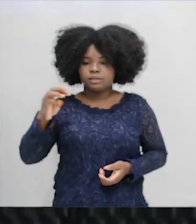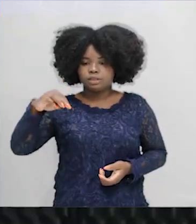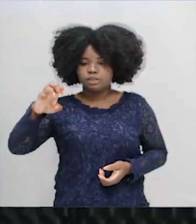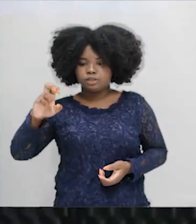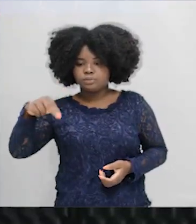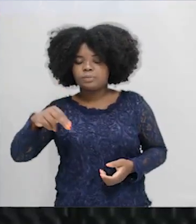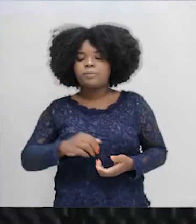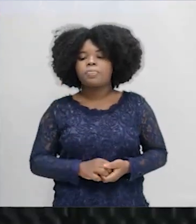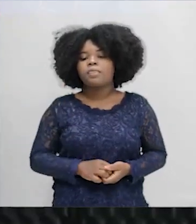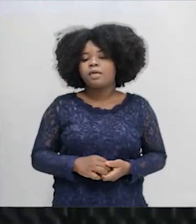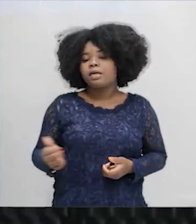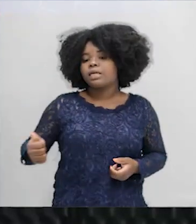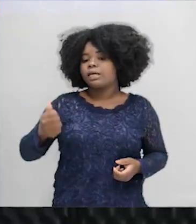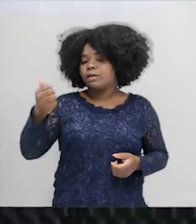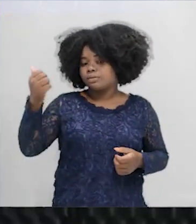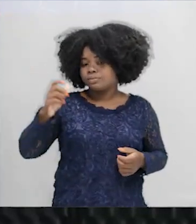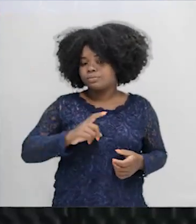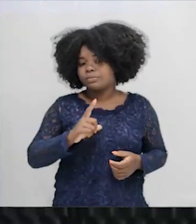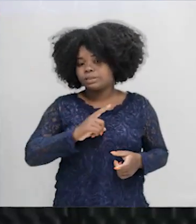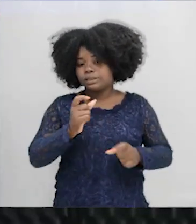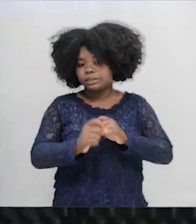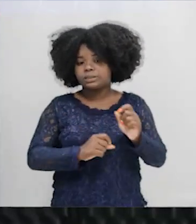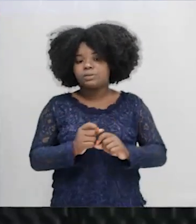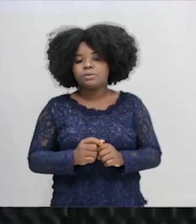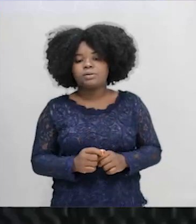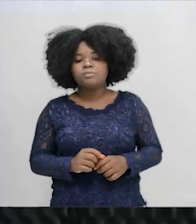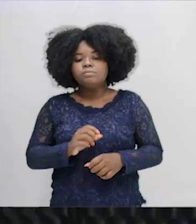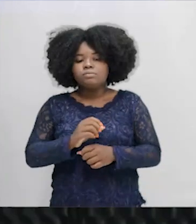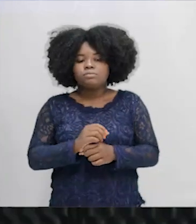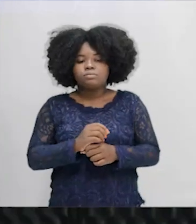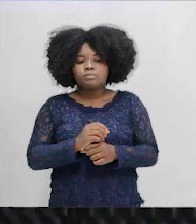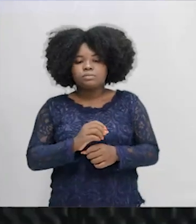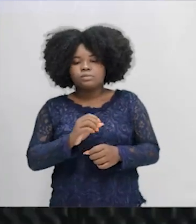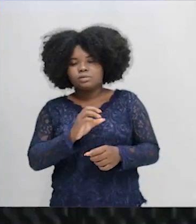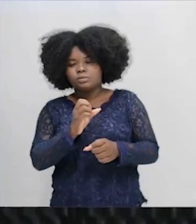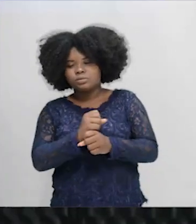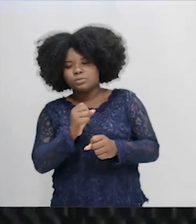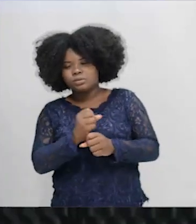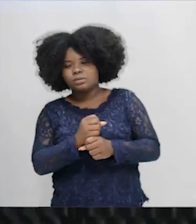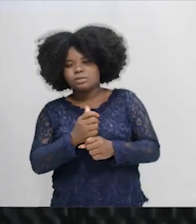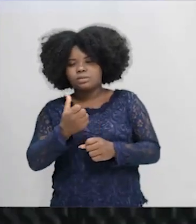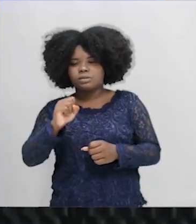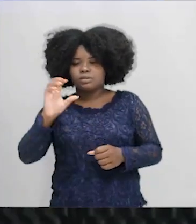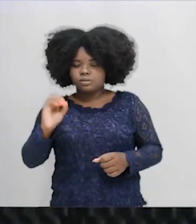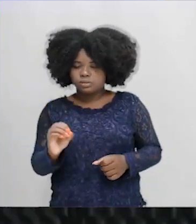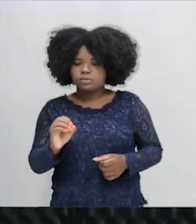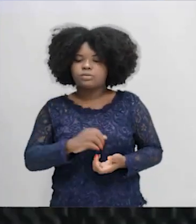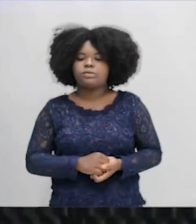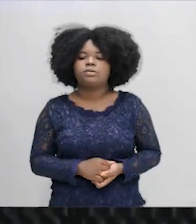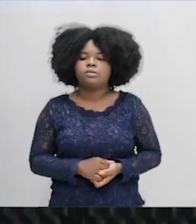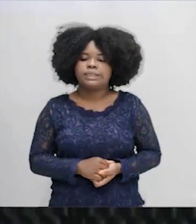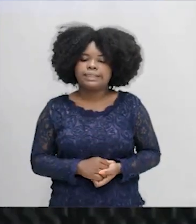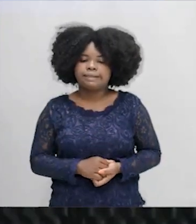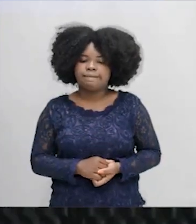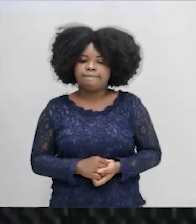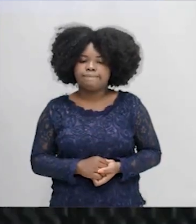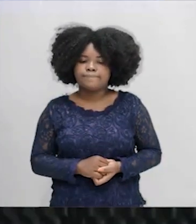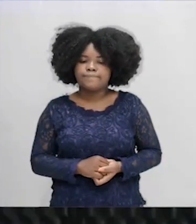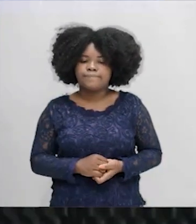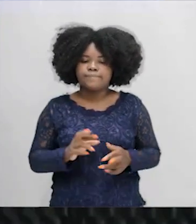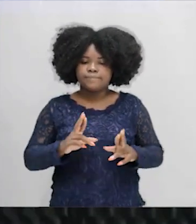quadrinho adulto que nos anos 80 recebeu premiação até. Por quê? Porque estava fora do contexto, era uma maneira diferente de